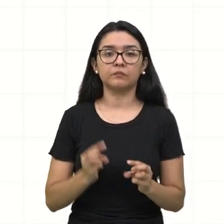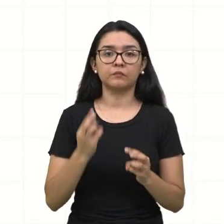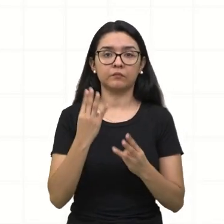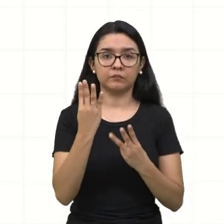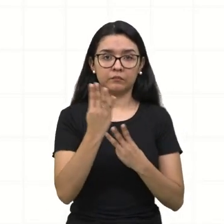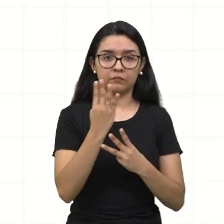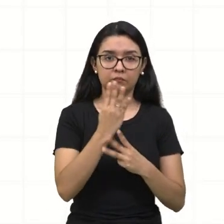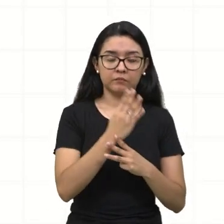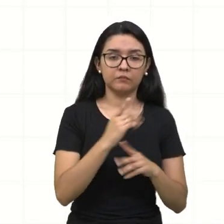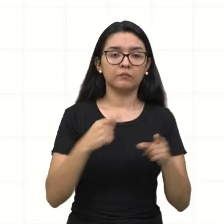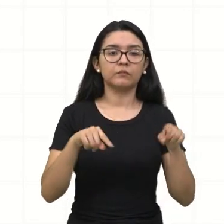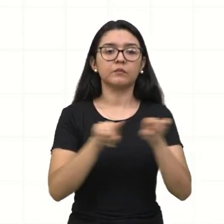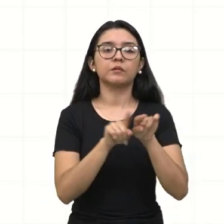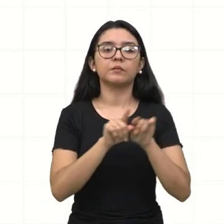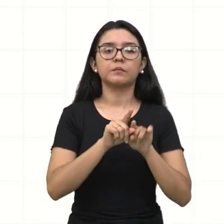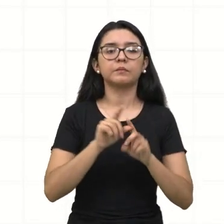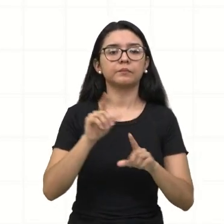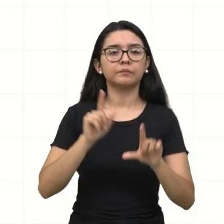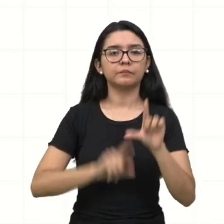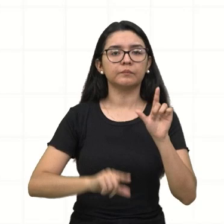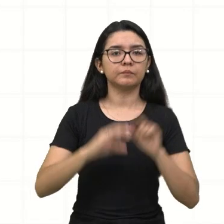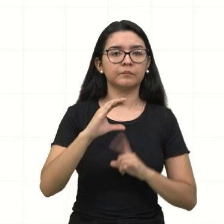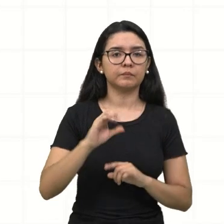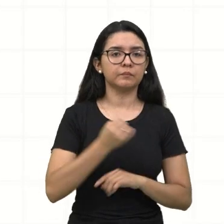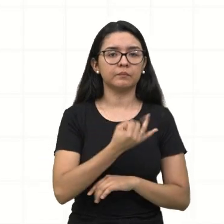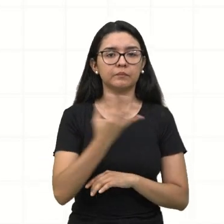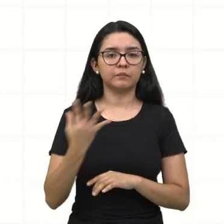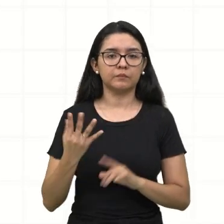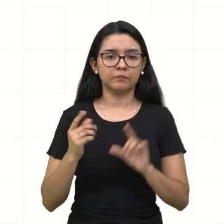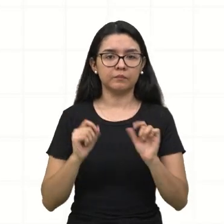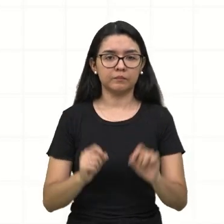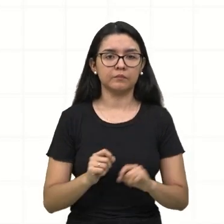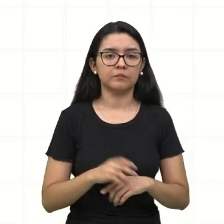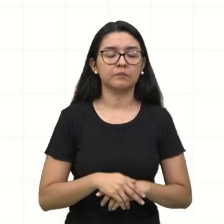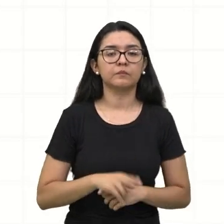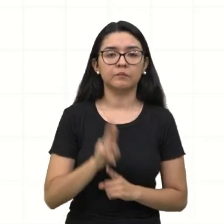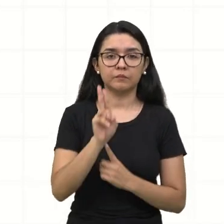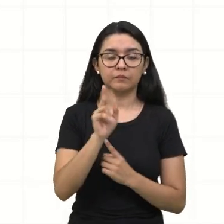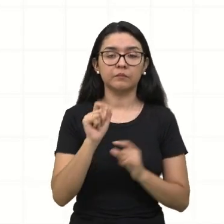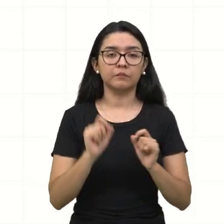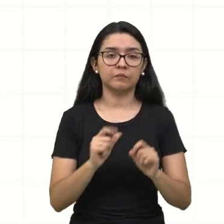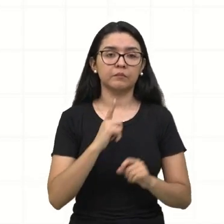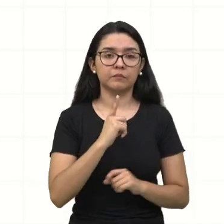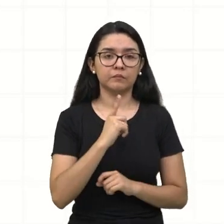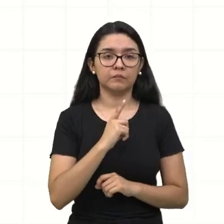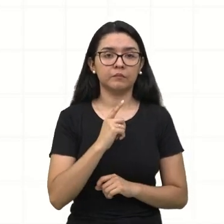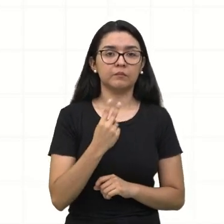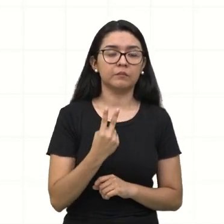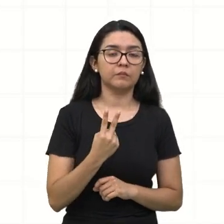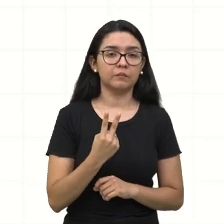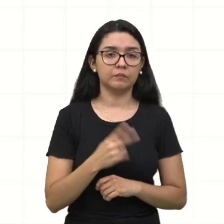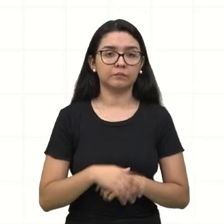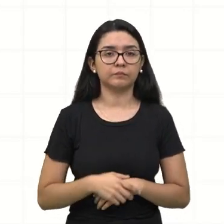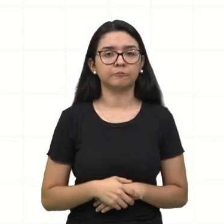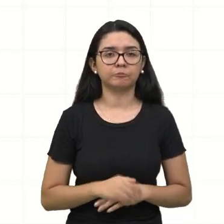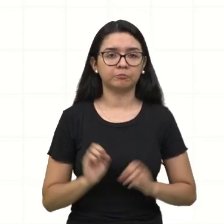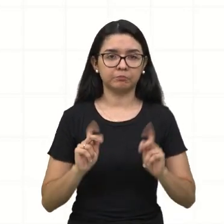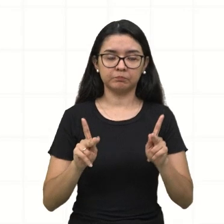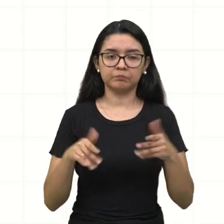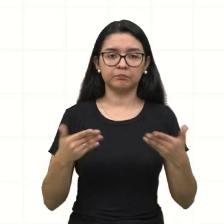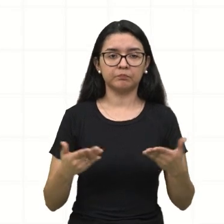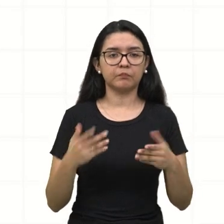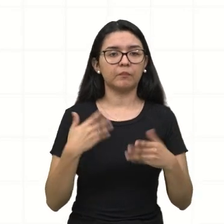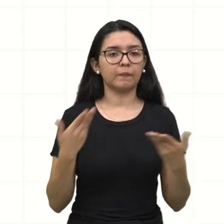letra C, quantas unidades tem o algarismo 2? Certo? Então,